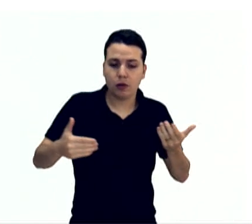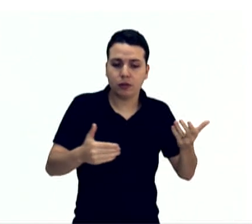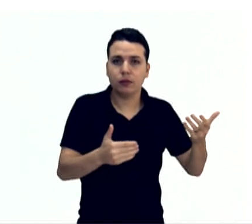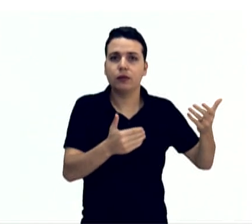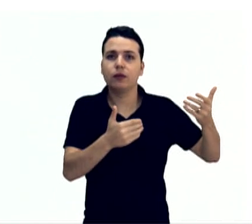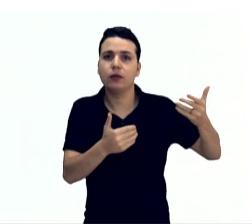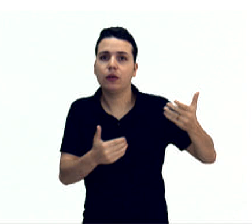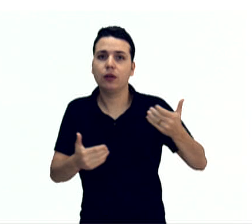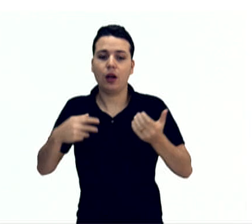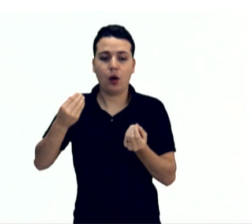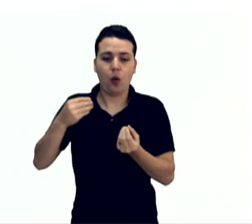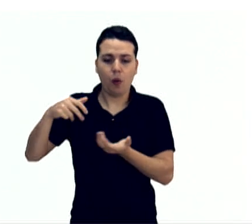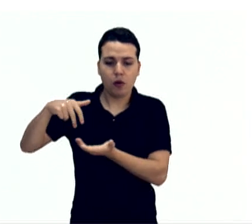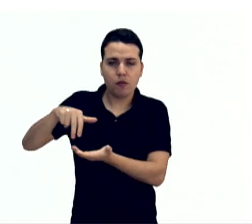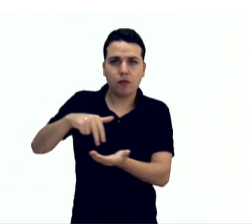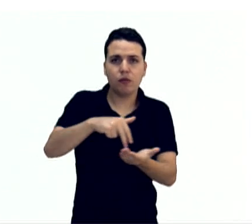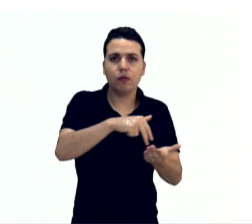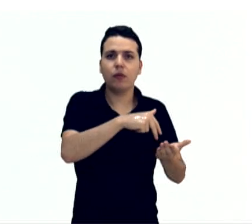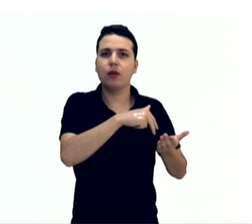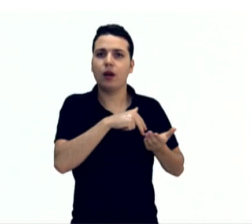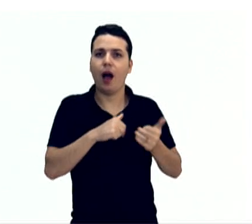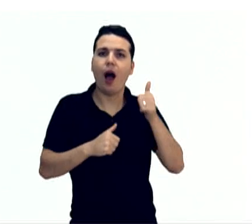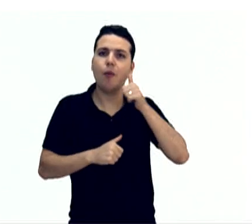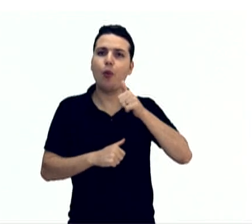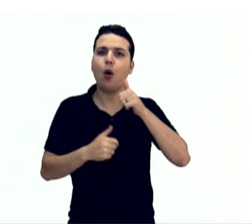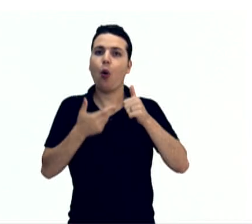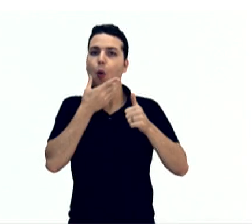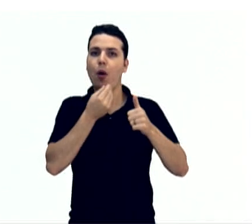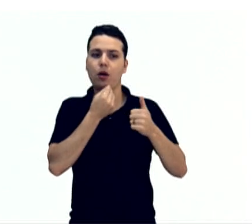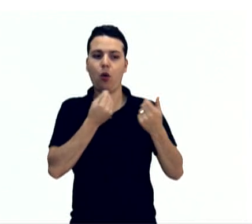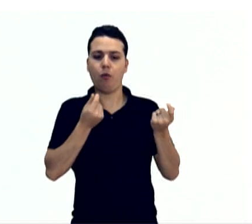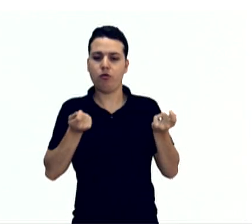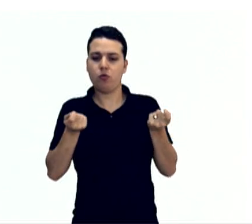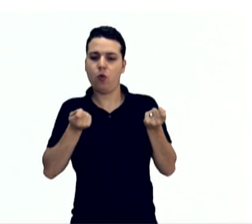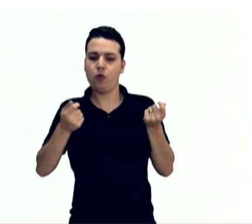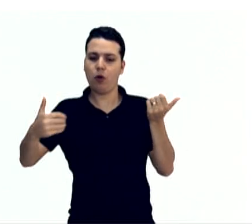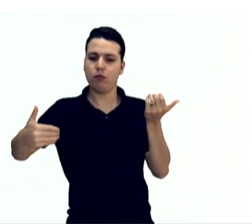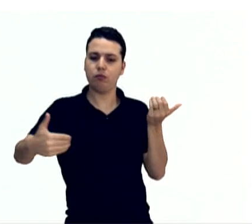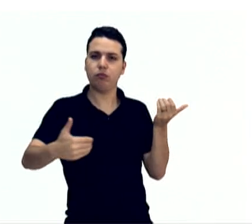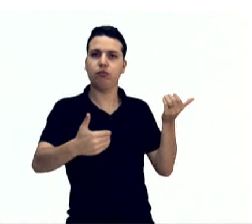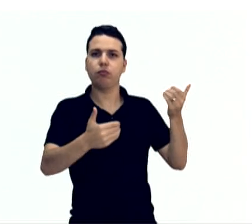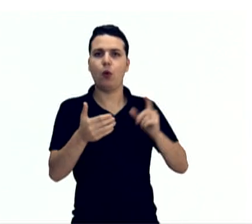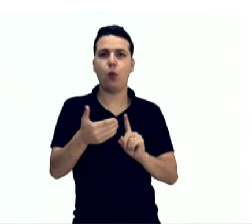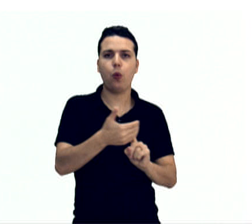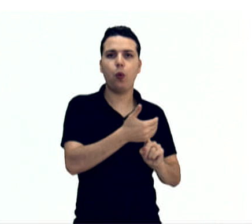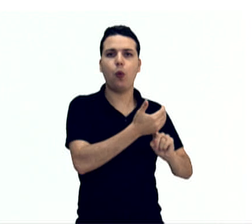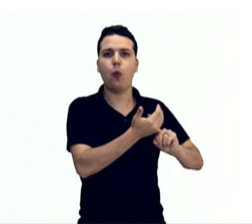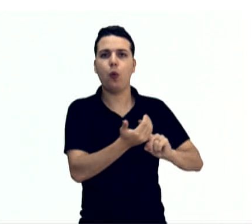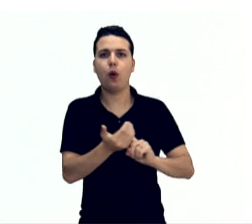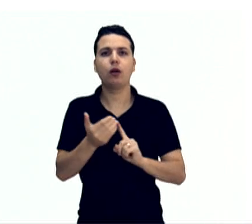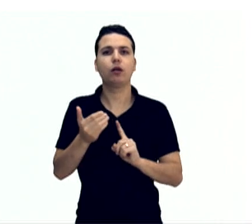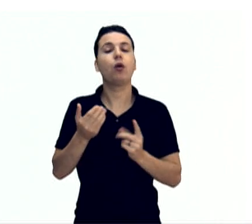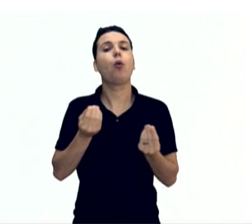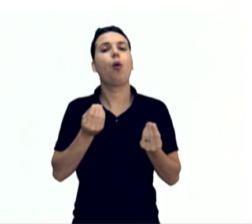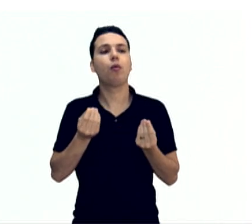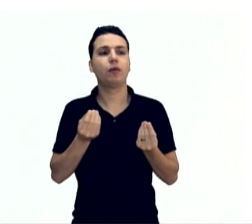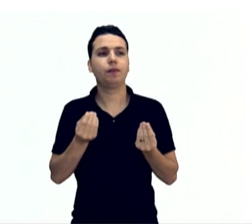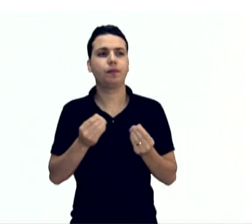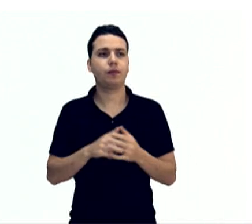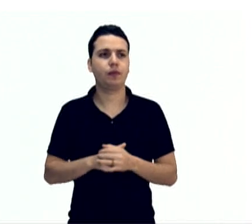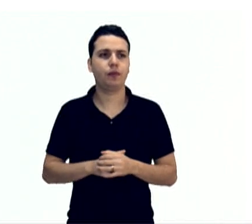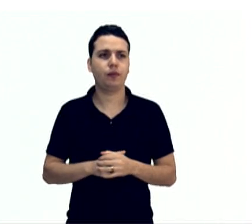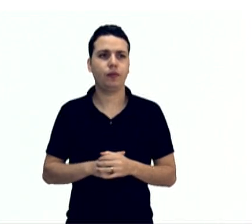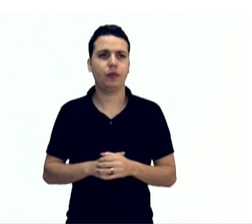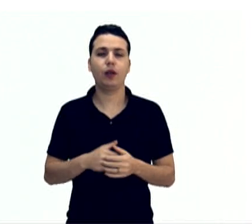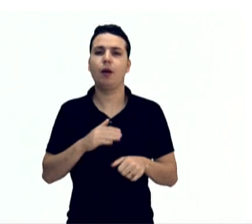aprenda a moça, né? Bem detalhadinho, só que não fiquem só nesses, né? No momento que vocês